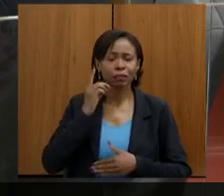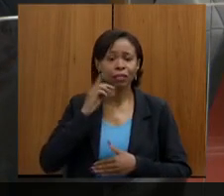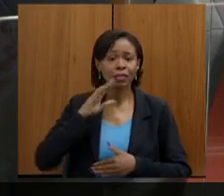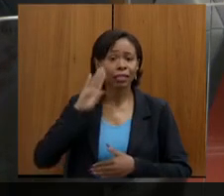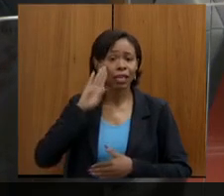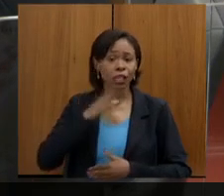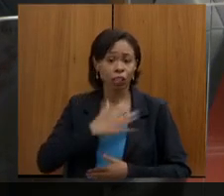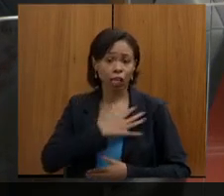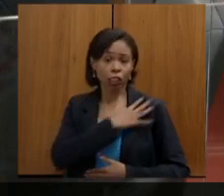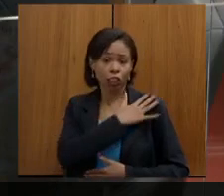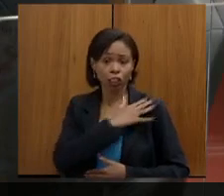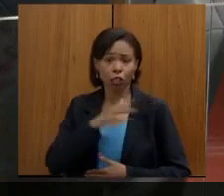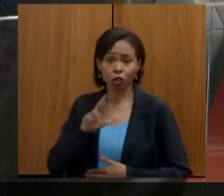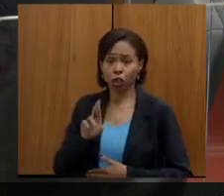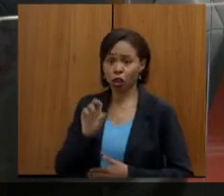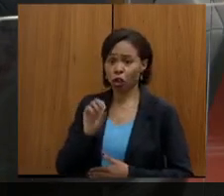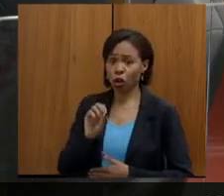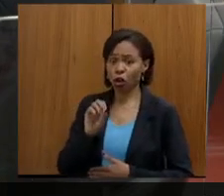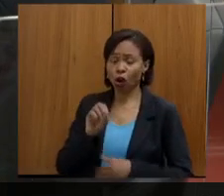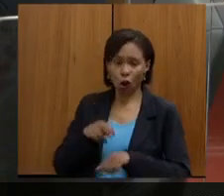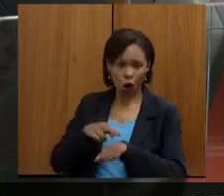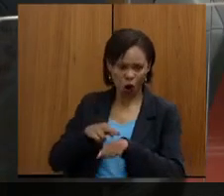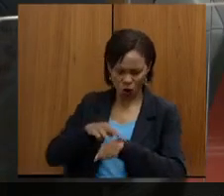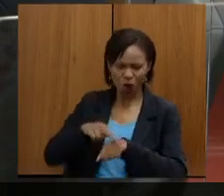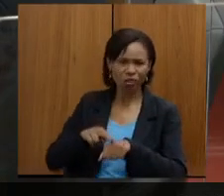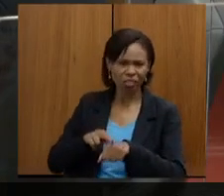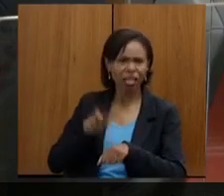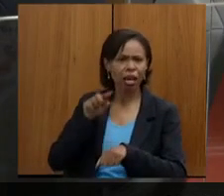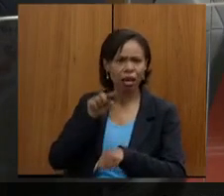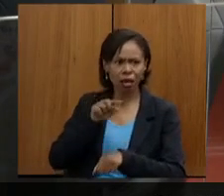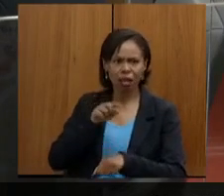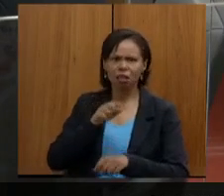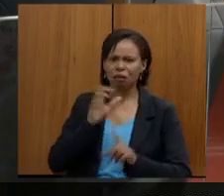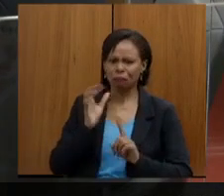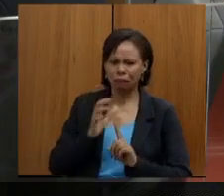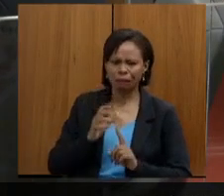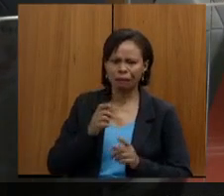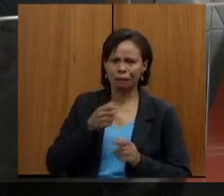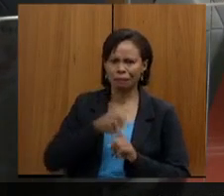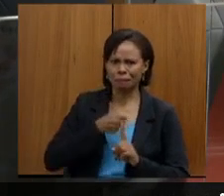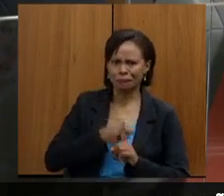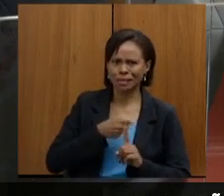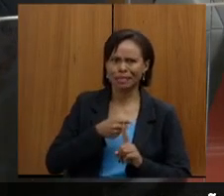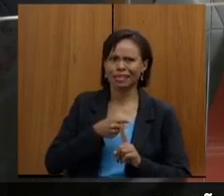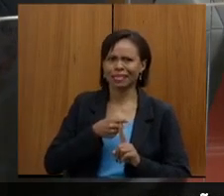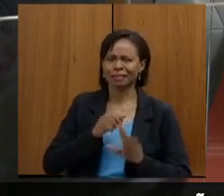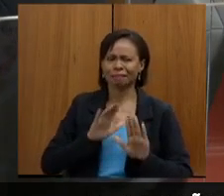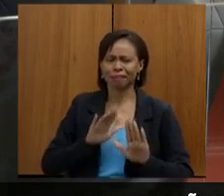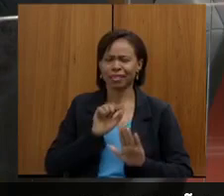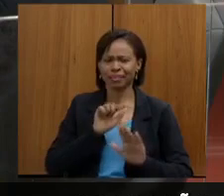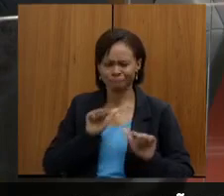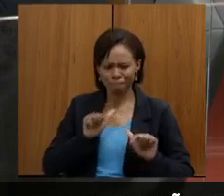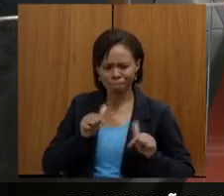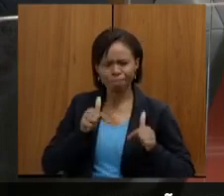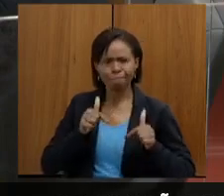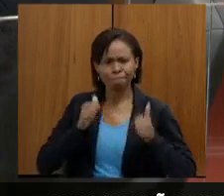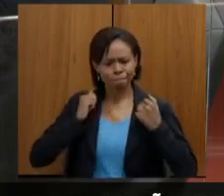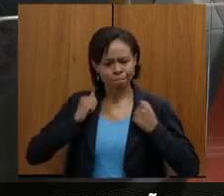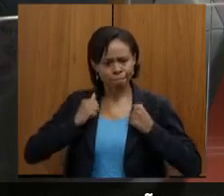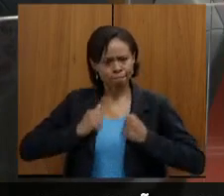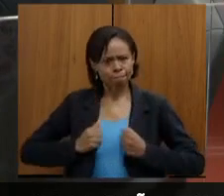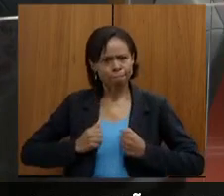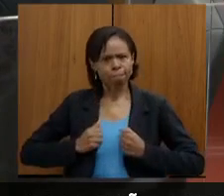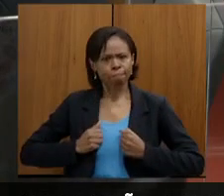um batalhador né é um brigam com a gente também e tal mas veste essa farda até hoje